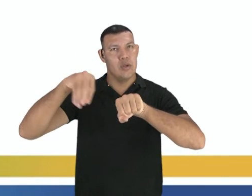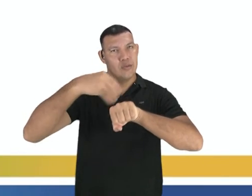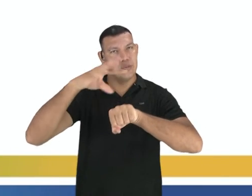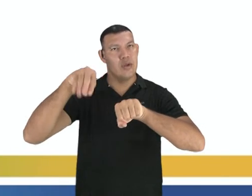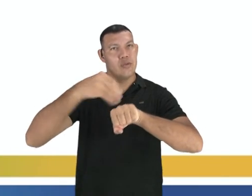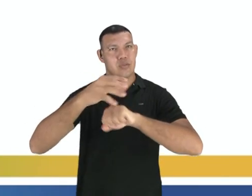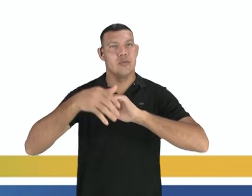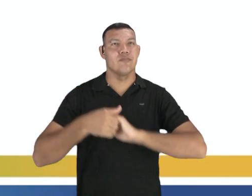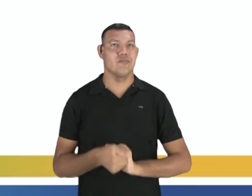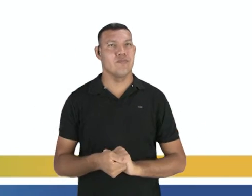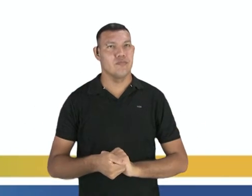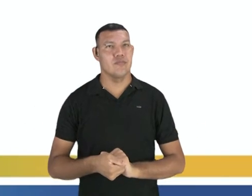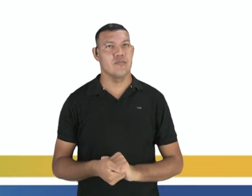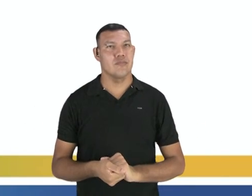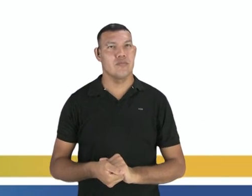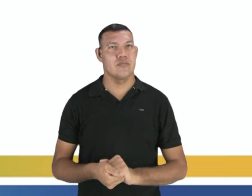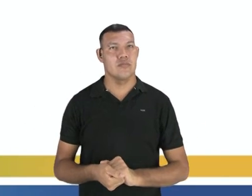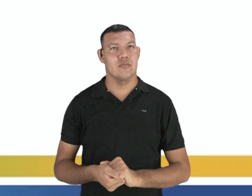geração.